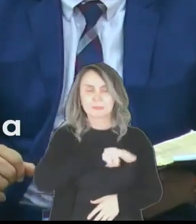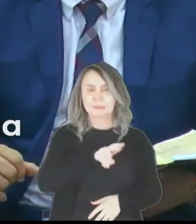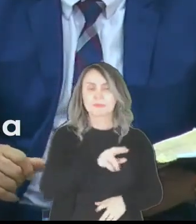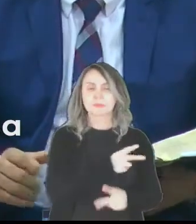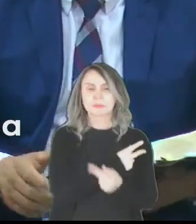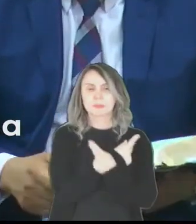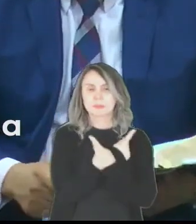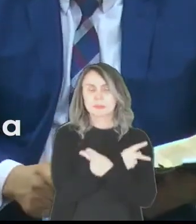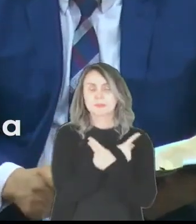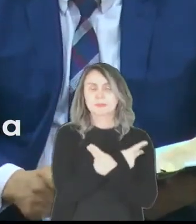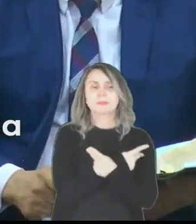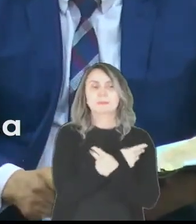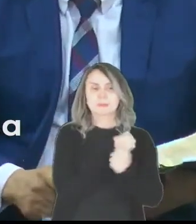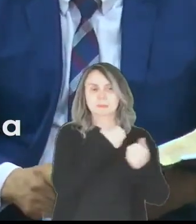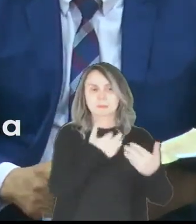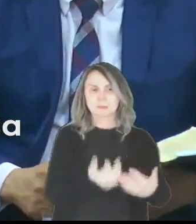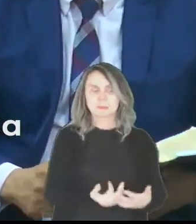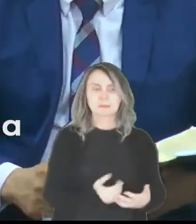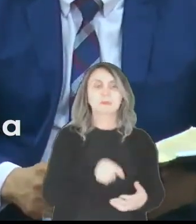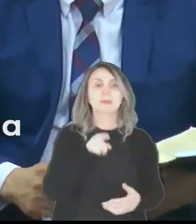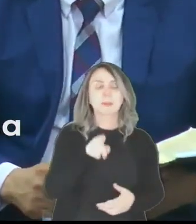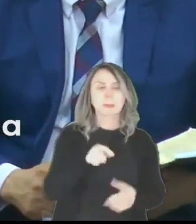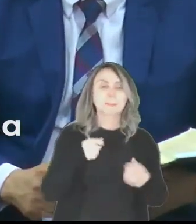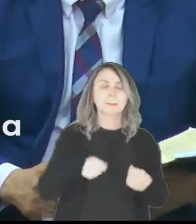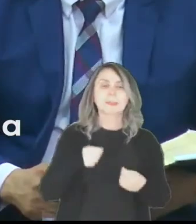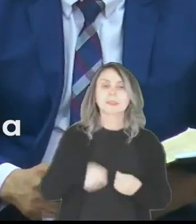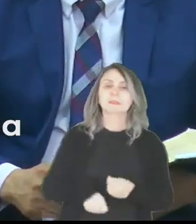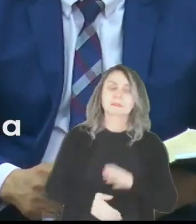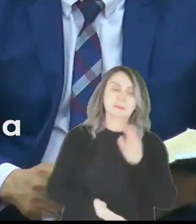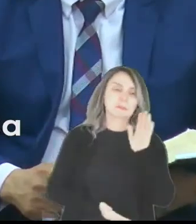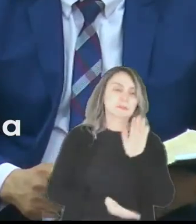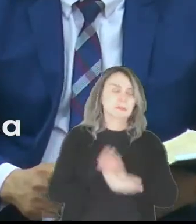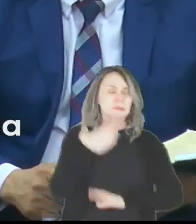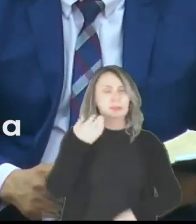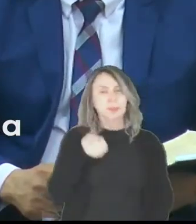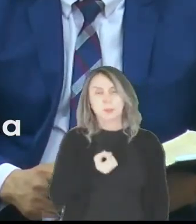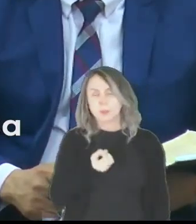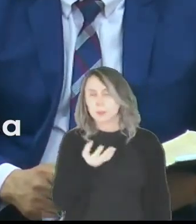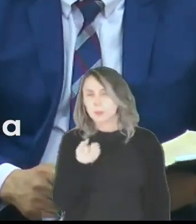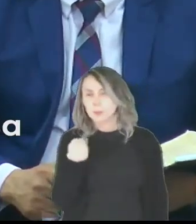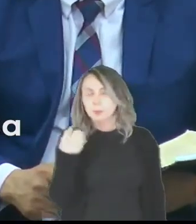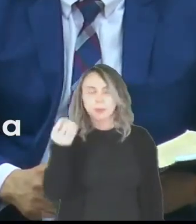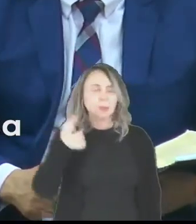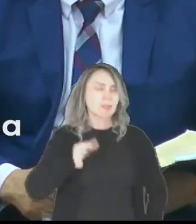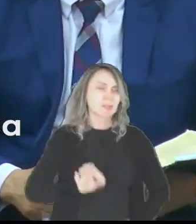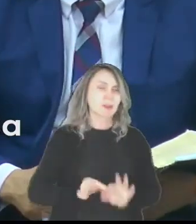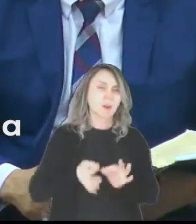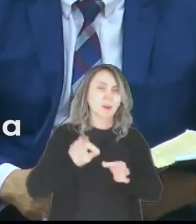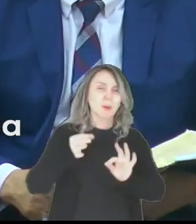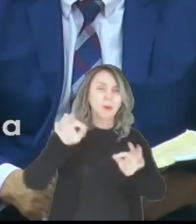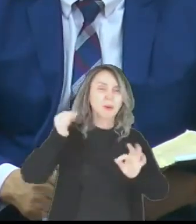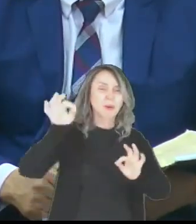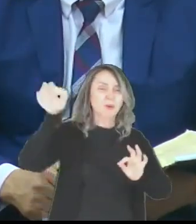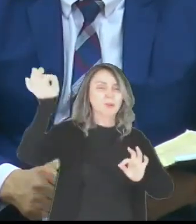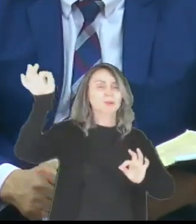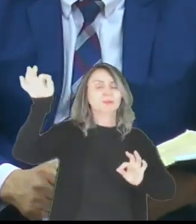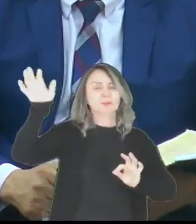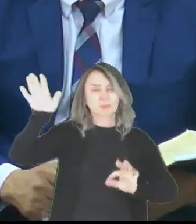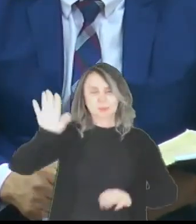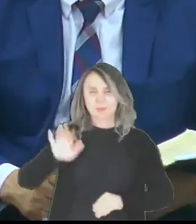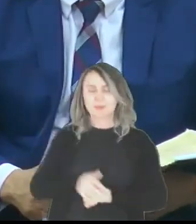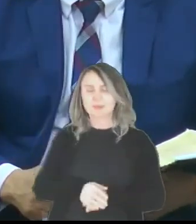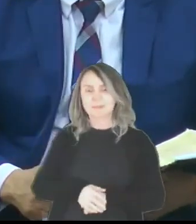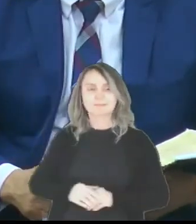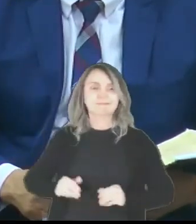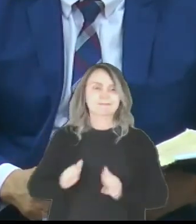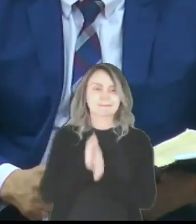que para ser salvo, você tem que fazer longas viagens, você tem que ir a algum lugar de peregrinação. Louvado seja